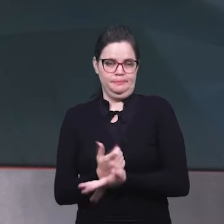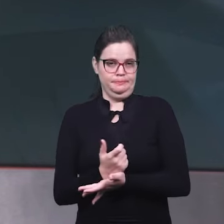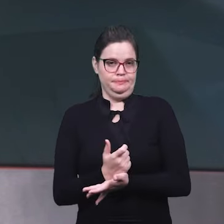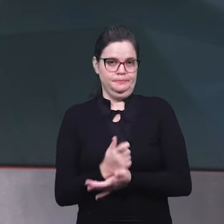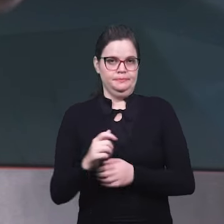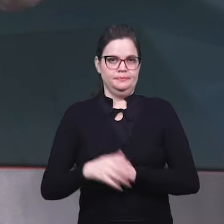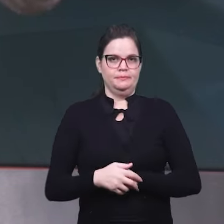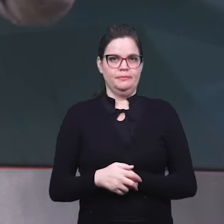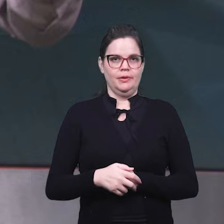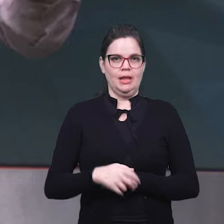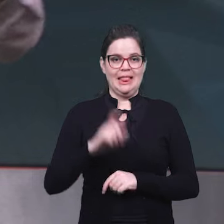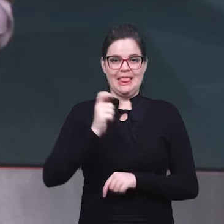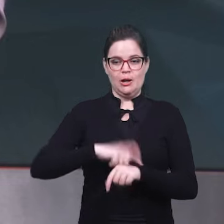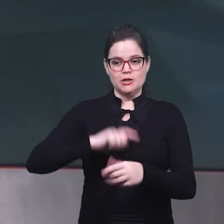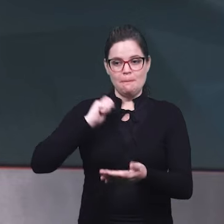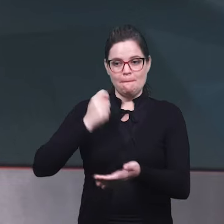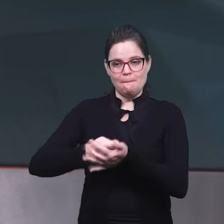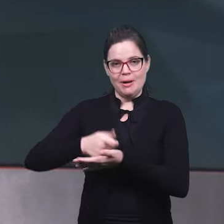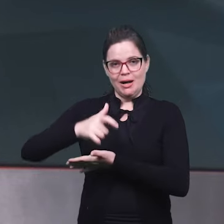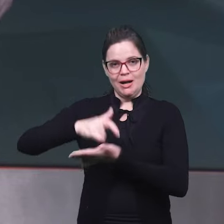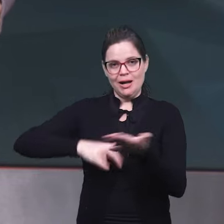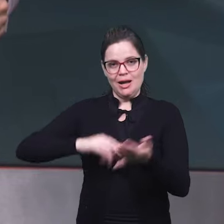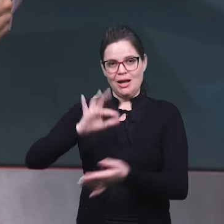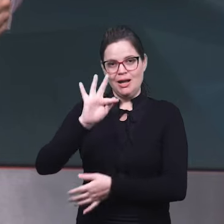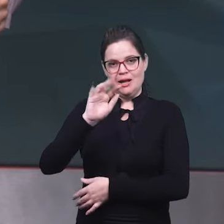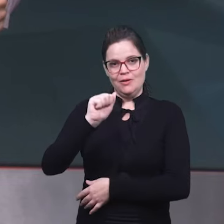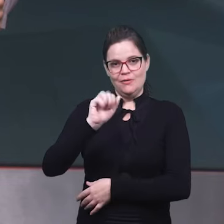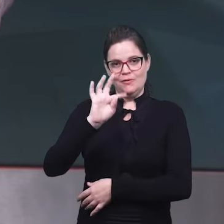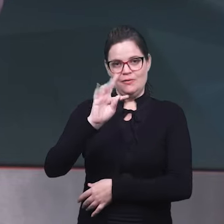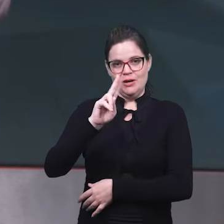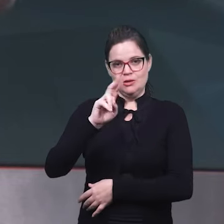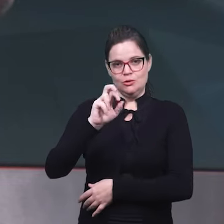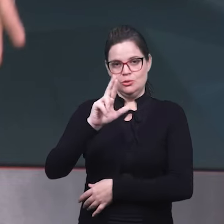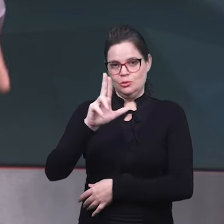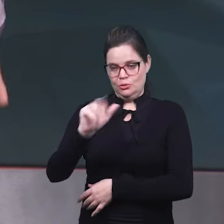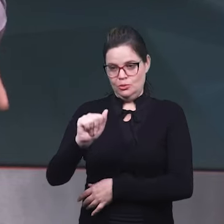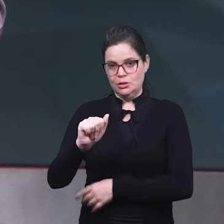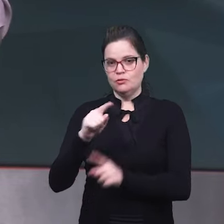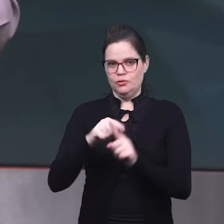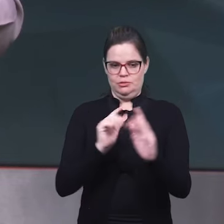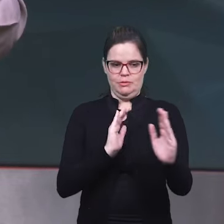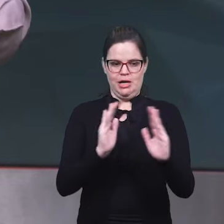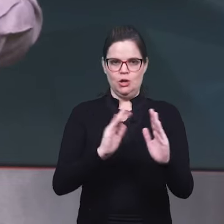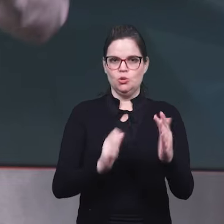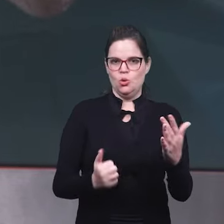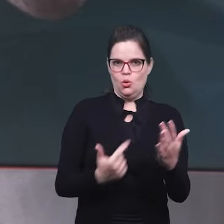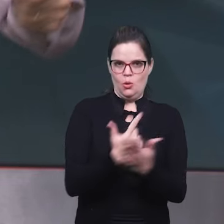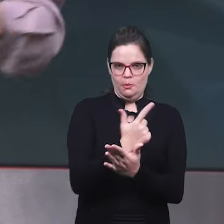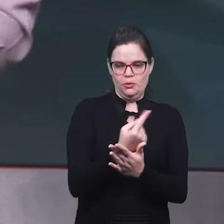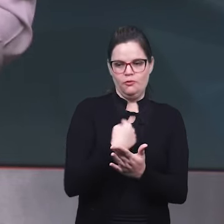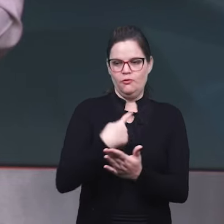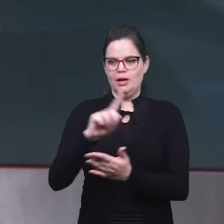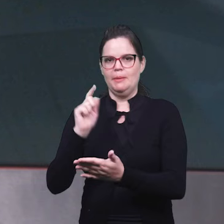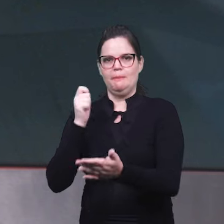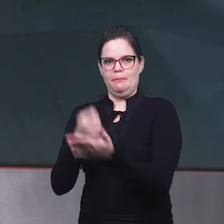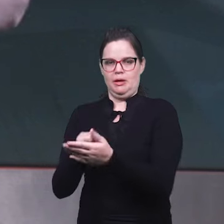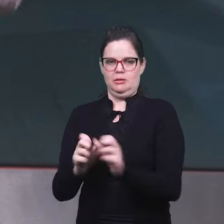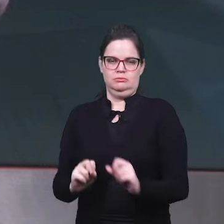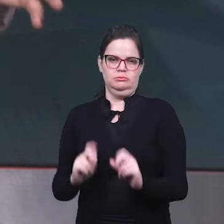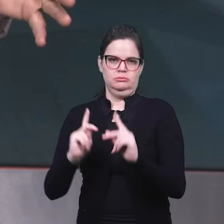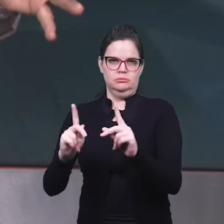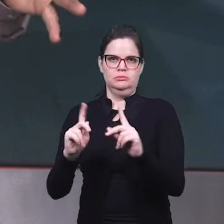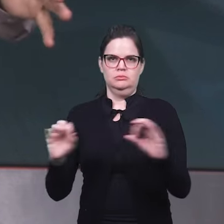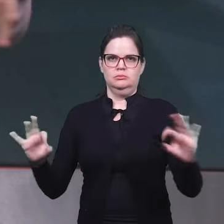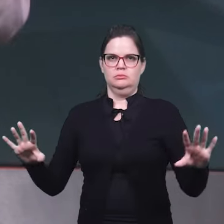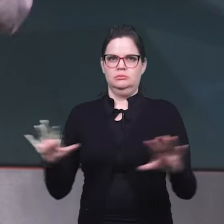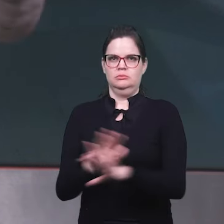Chega na hora de pagar a fatura, aí você comprou durante certo período, fechou a fatura, tem até o dia tal para ela pagar. Aí